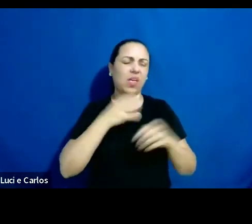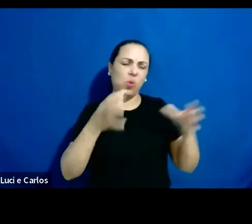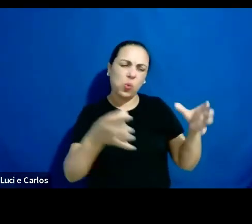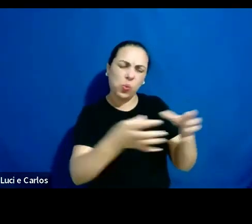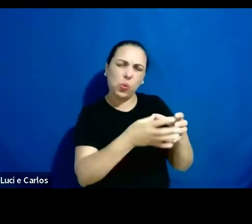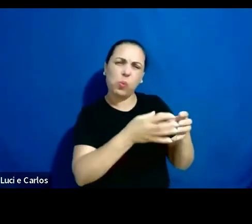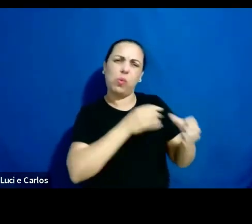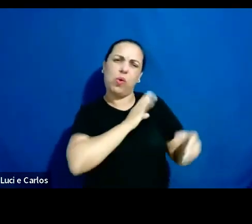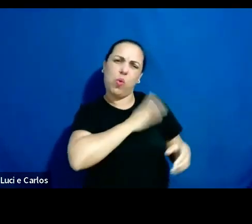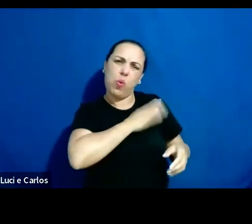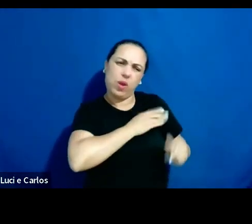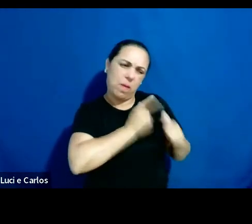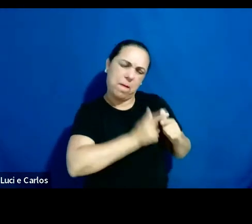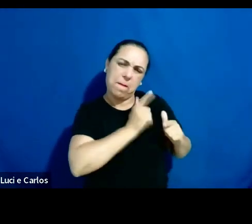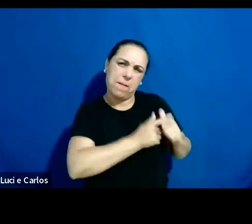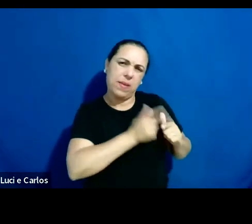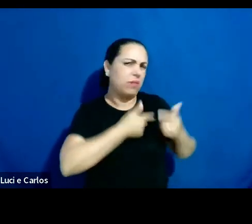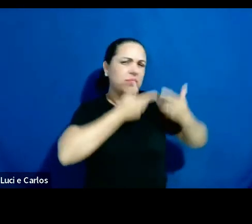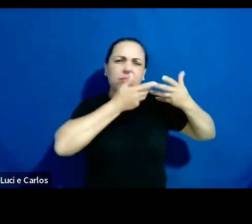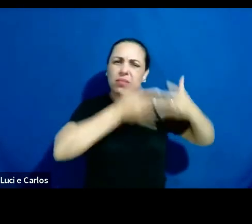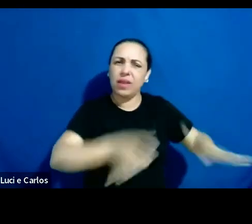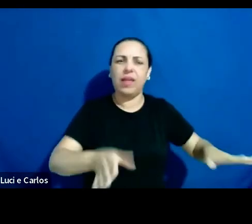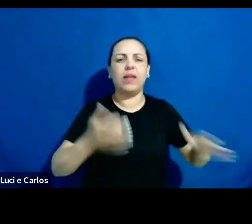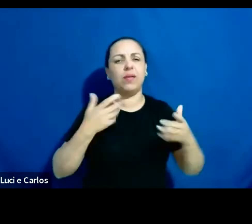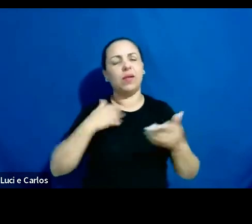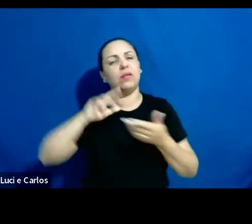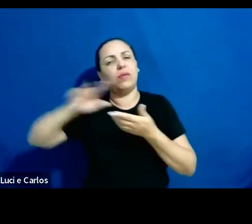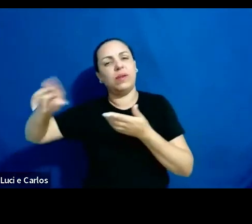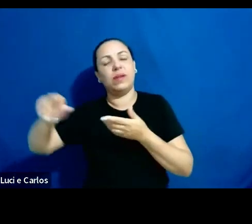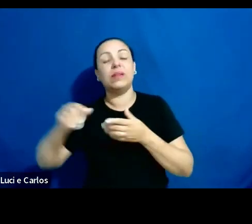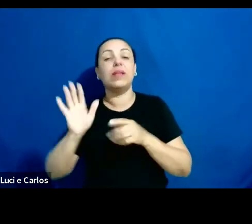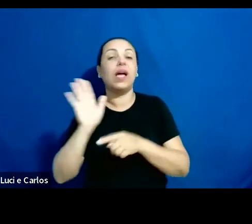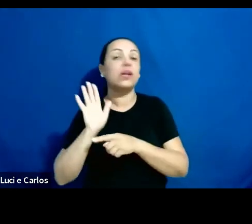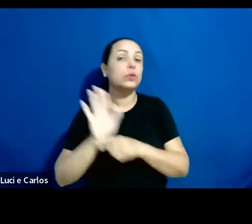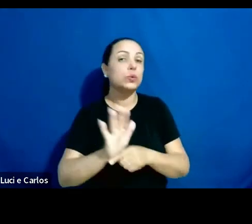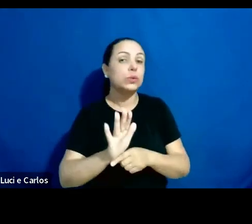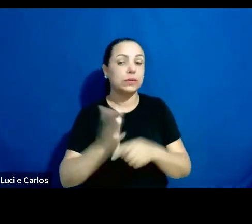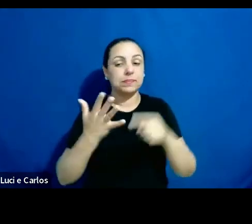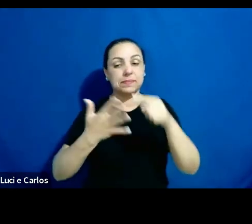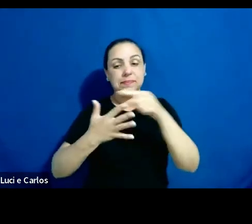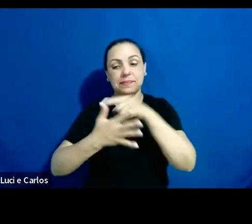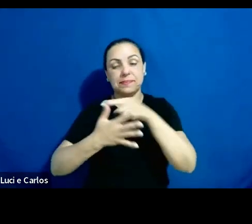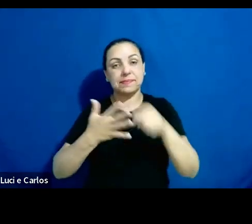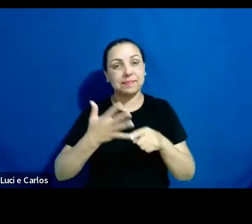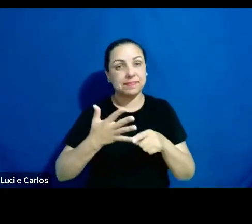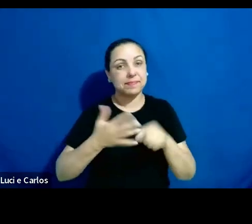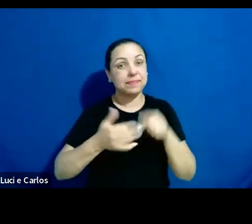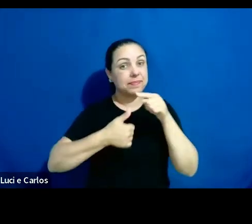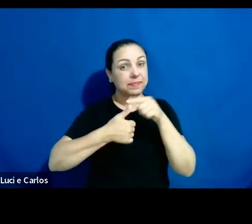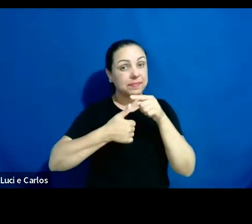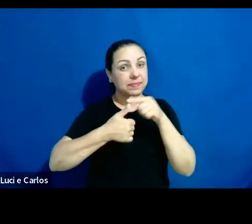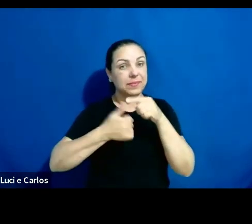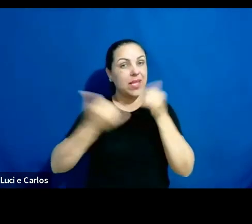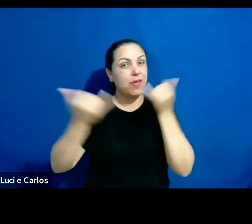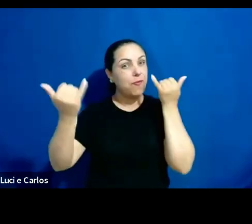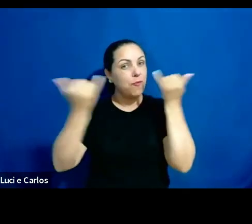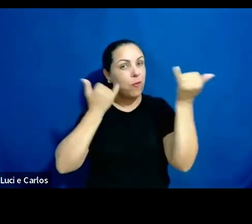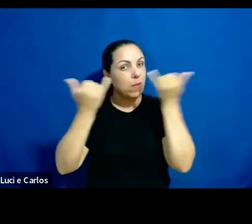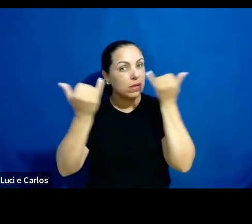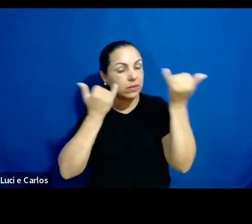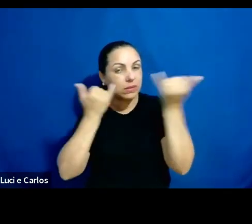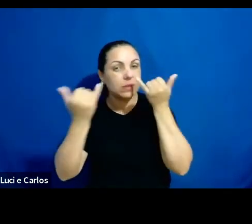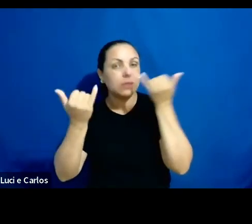dessa estatística? Primeiro passo é ter informação sobre os cuidados